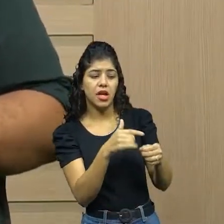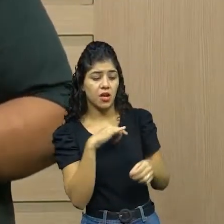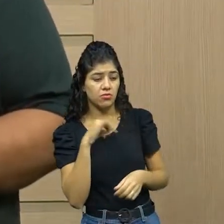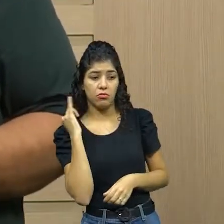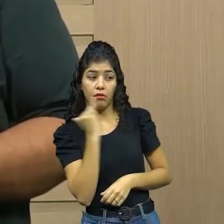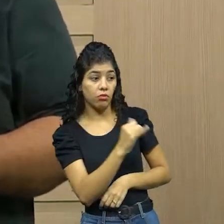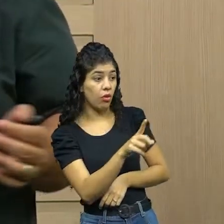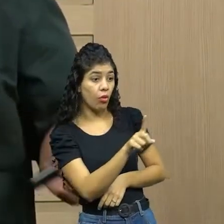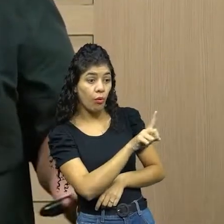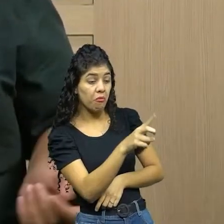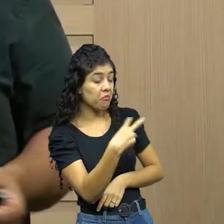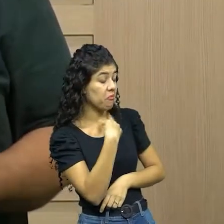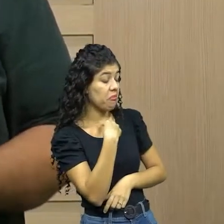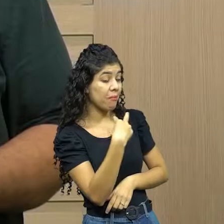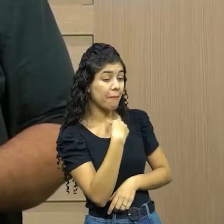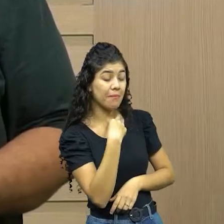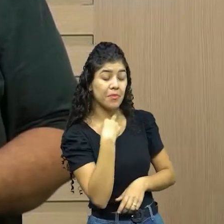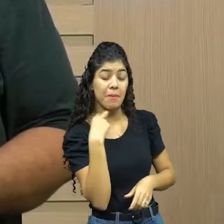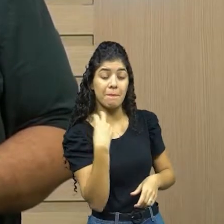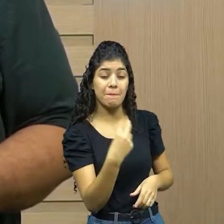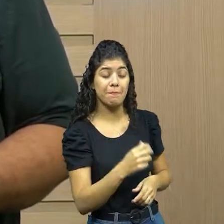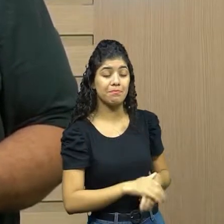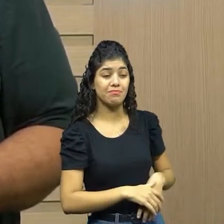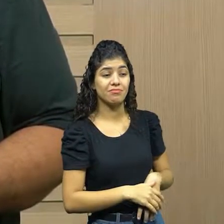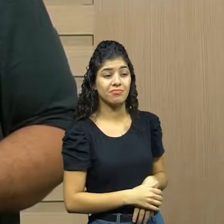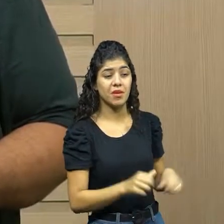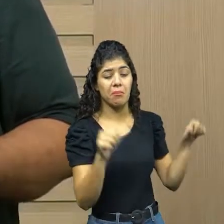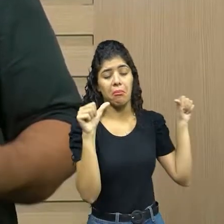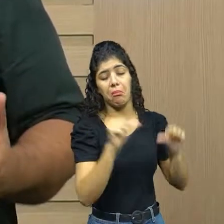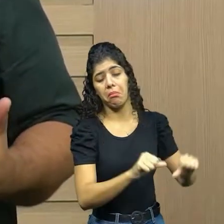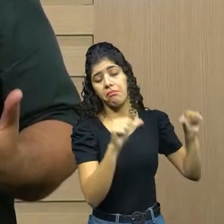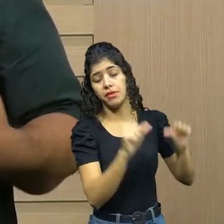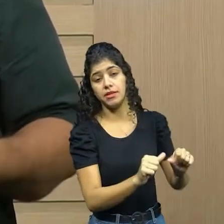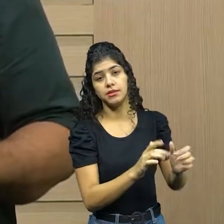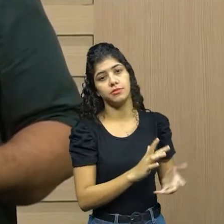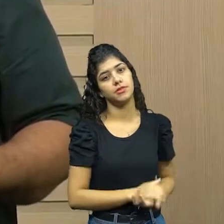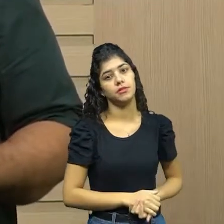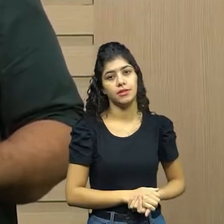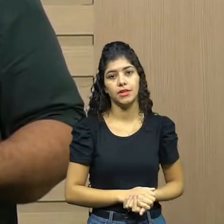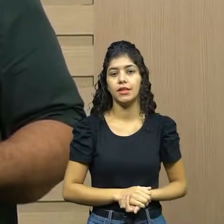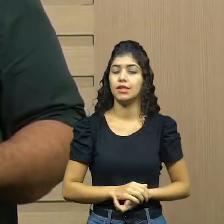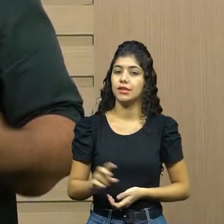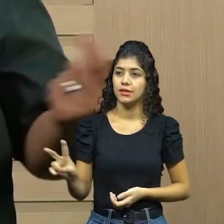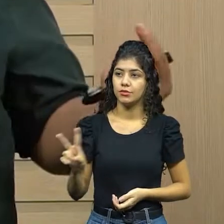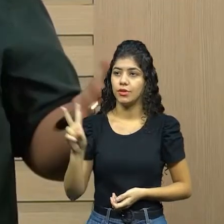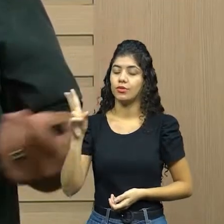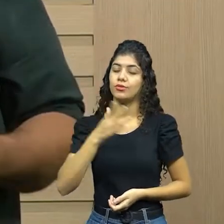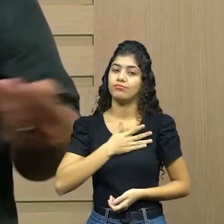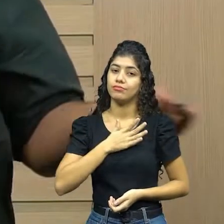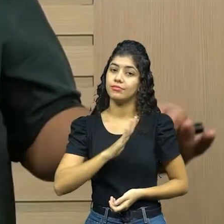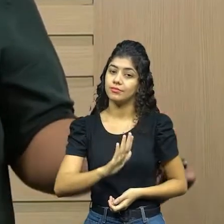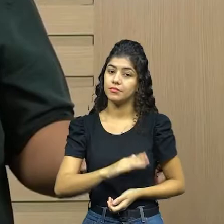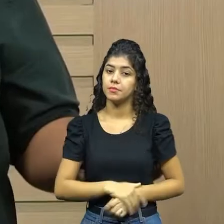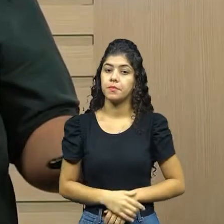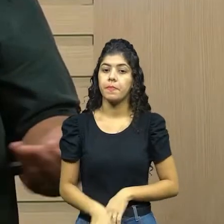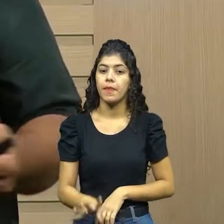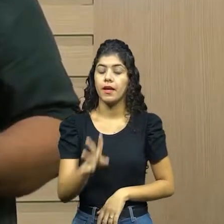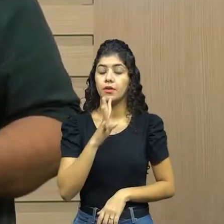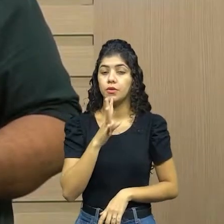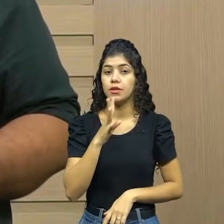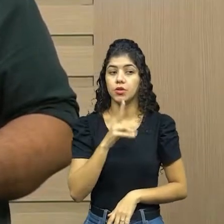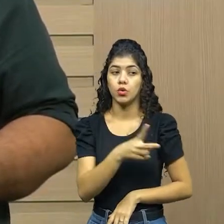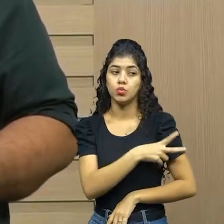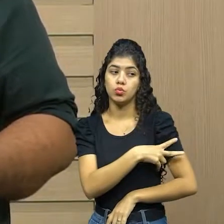não. É muito ruim aquele posto. E isso é um valor de satisfação. Um dia eu conheci o dono daquele